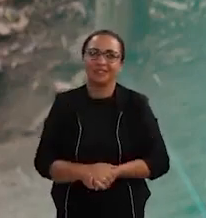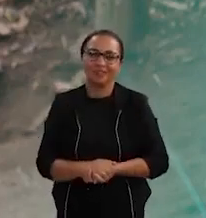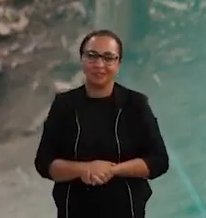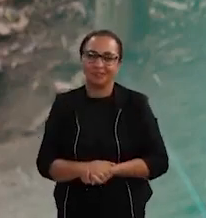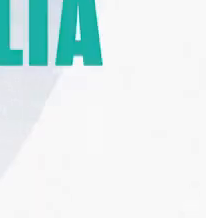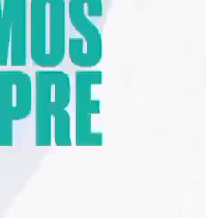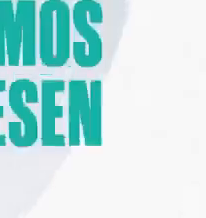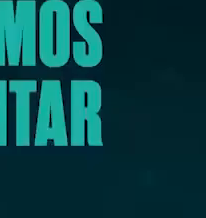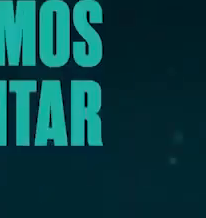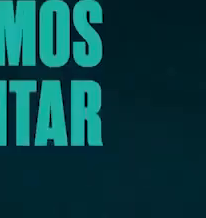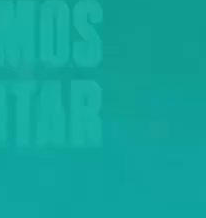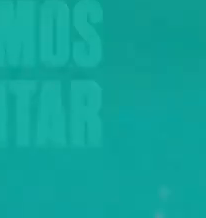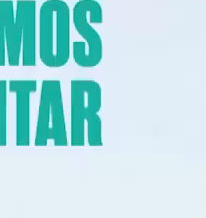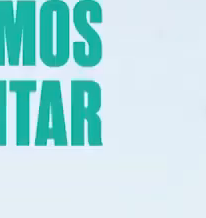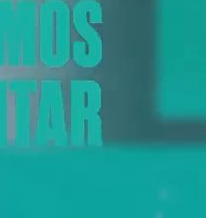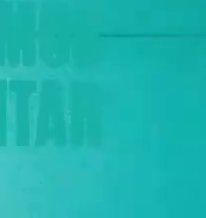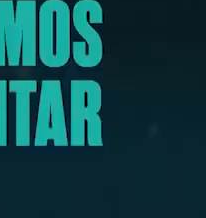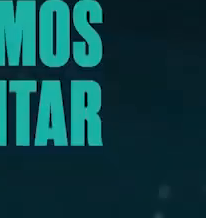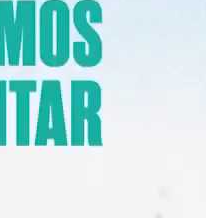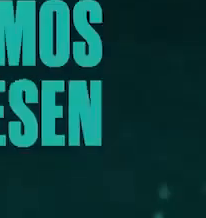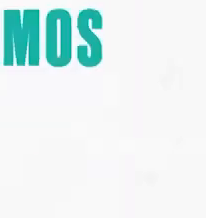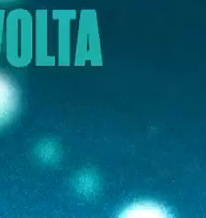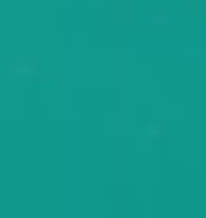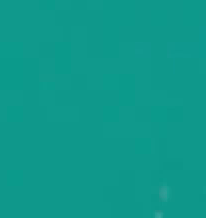após o intervalo.